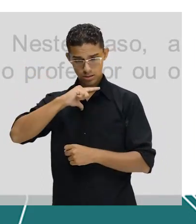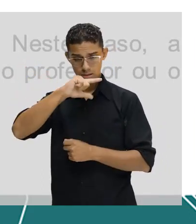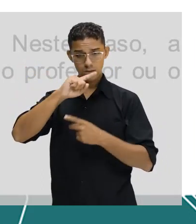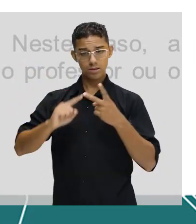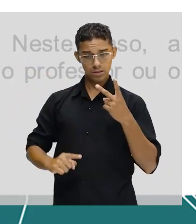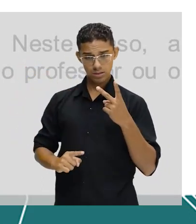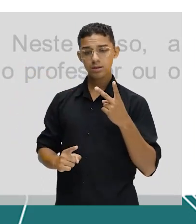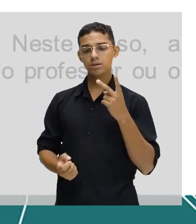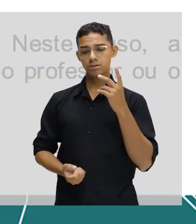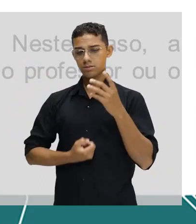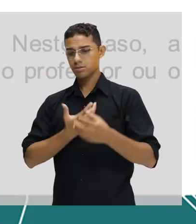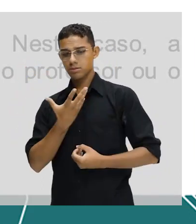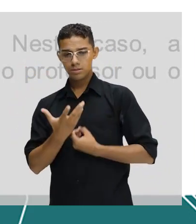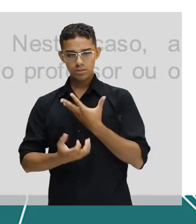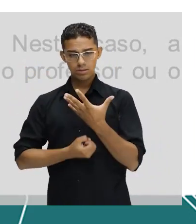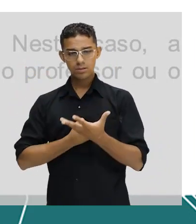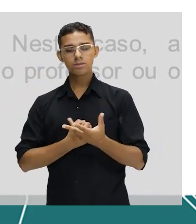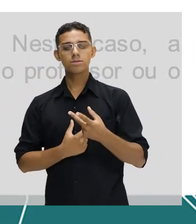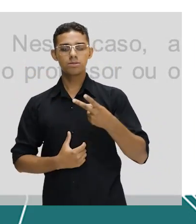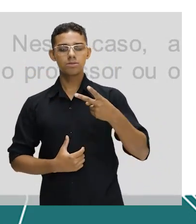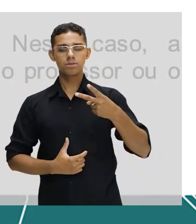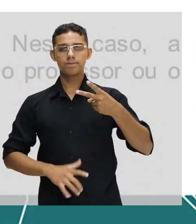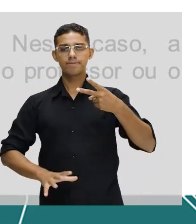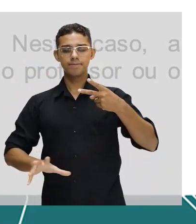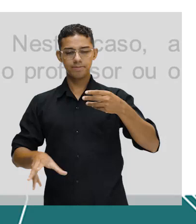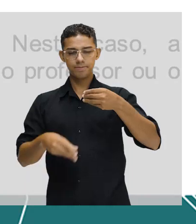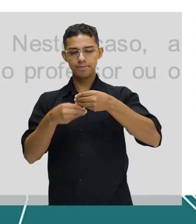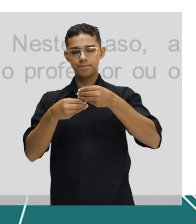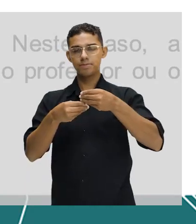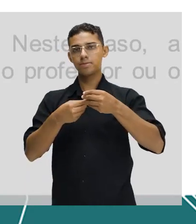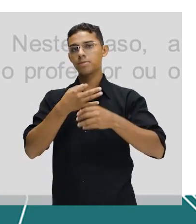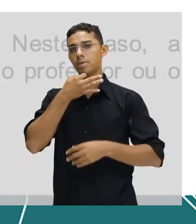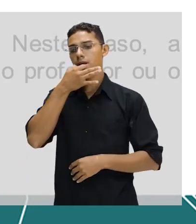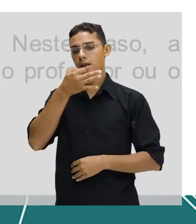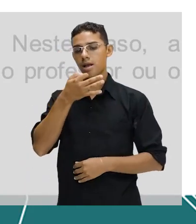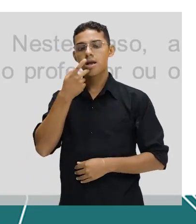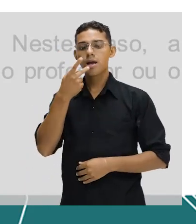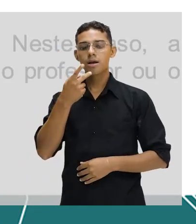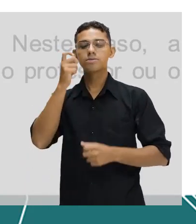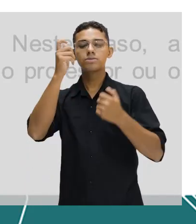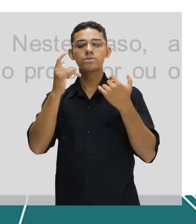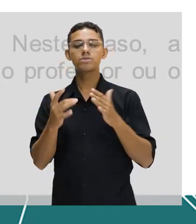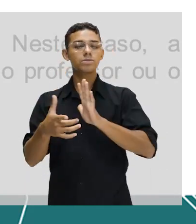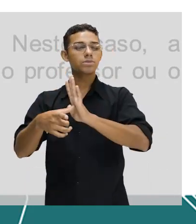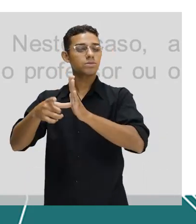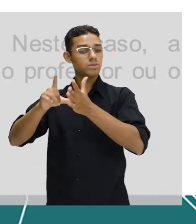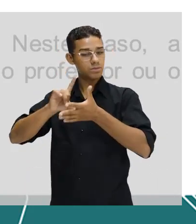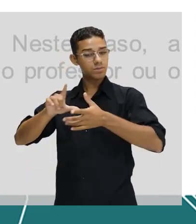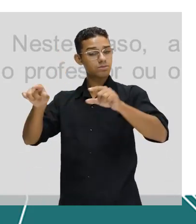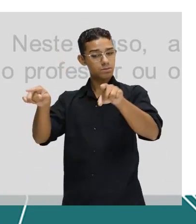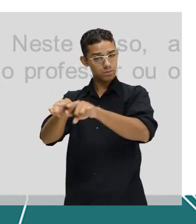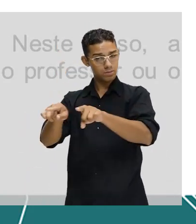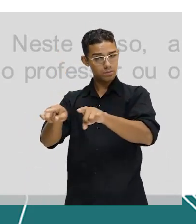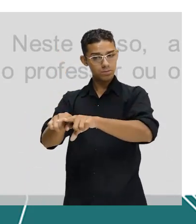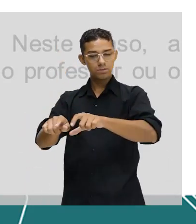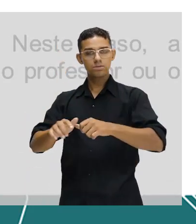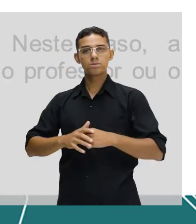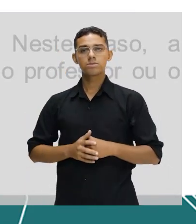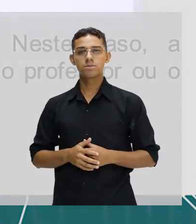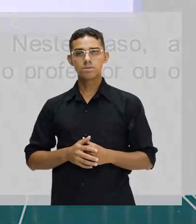expressos, né? Já foi citado e tem a partícula que vai anteceder outra que também já foi